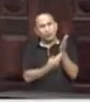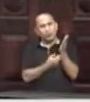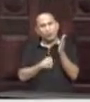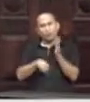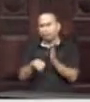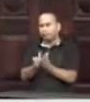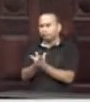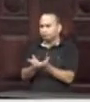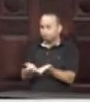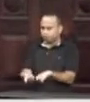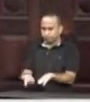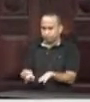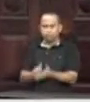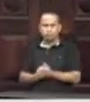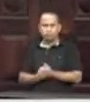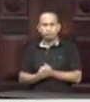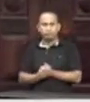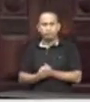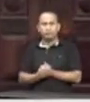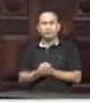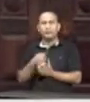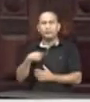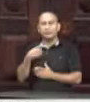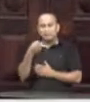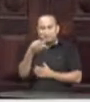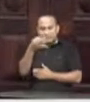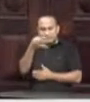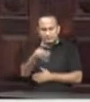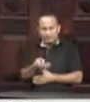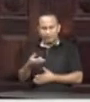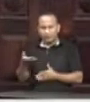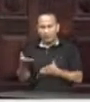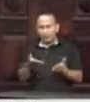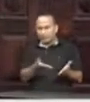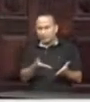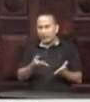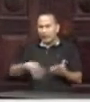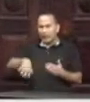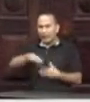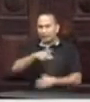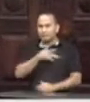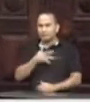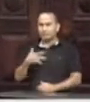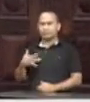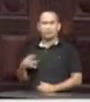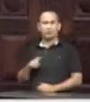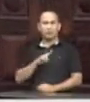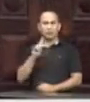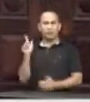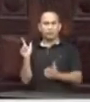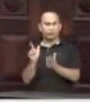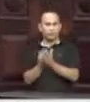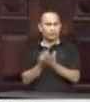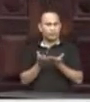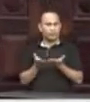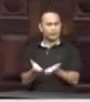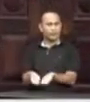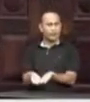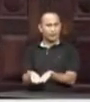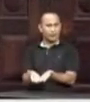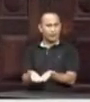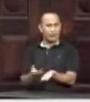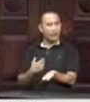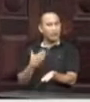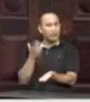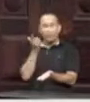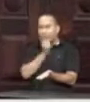publicados, e justamente essa, da área da saúde, não foi publicada. Eu não